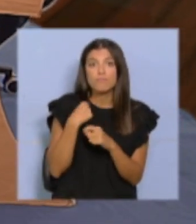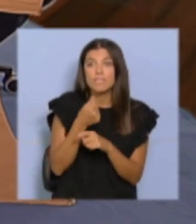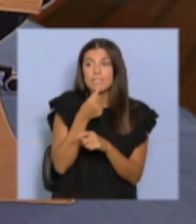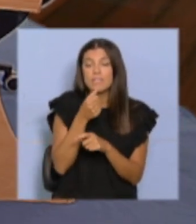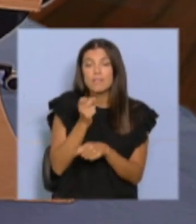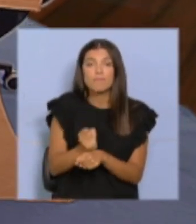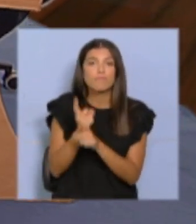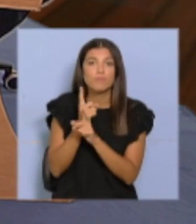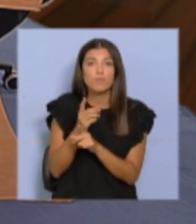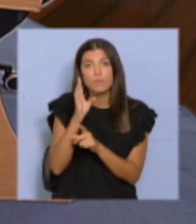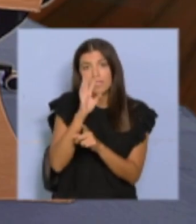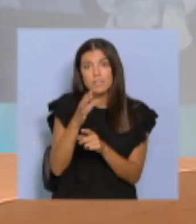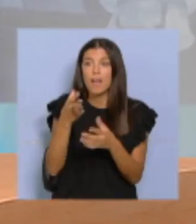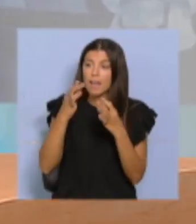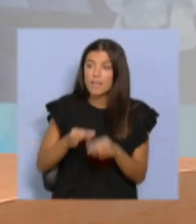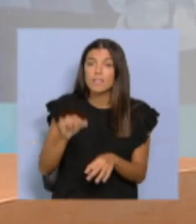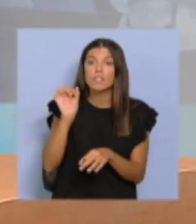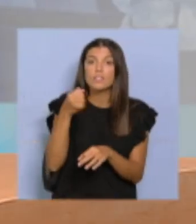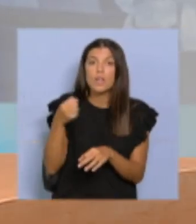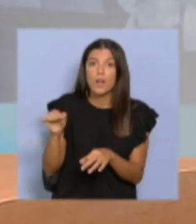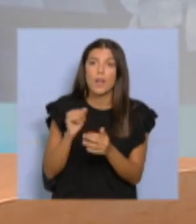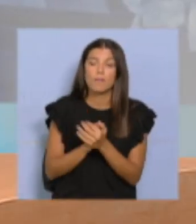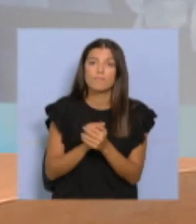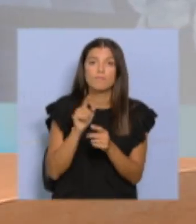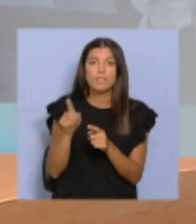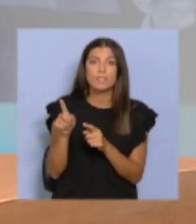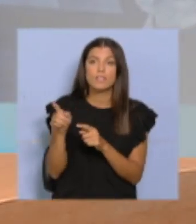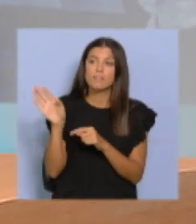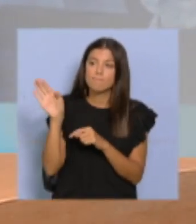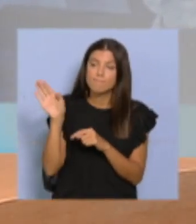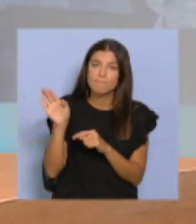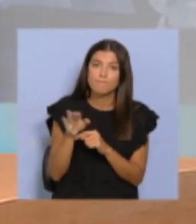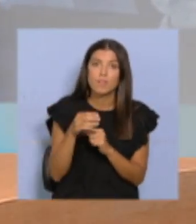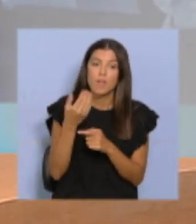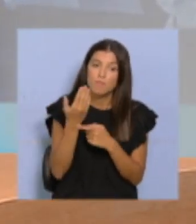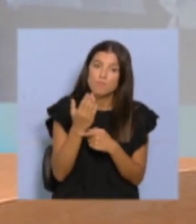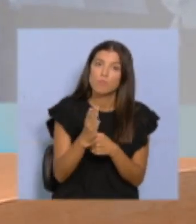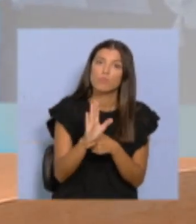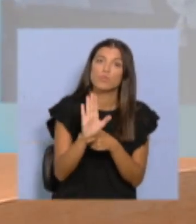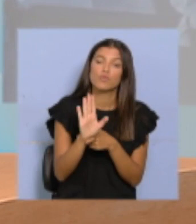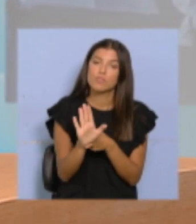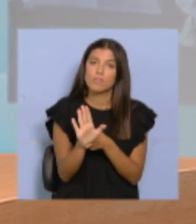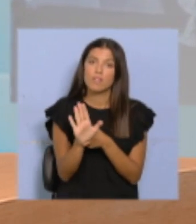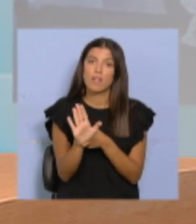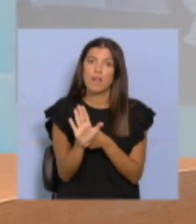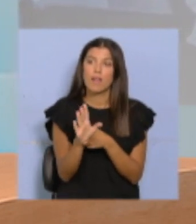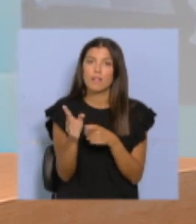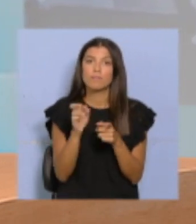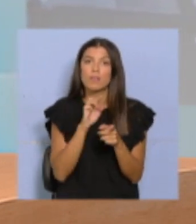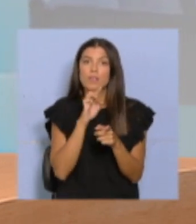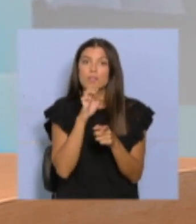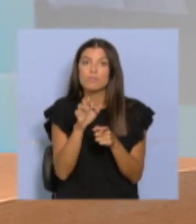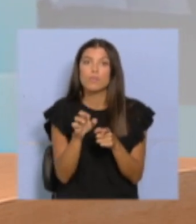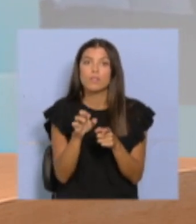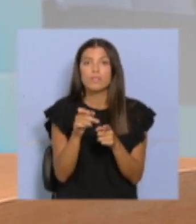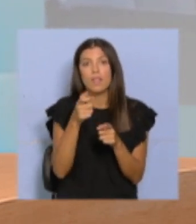ou seja, vai ao encontro dos outros para mostrar, na linguagem que os outros entendam, para responder às perguntas que os outros